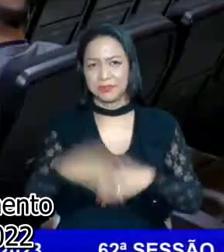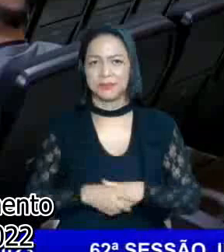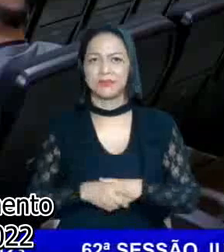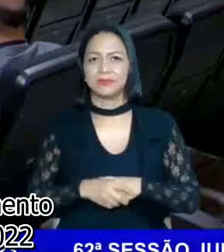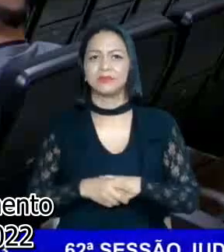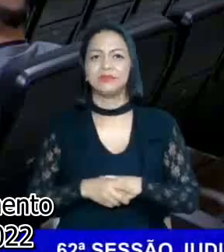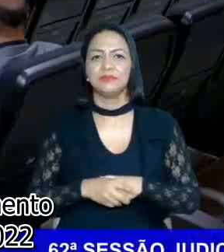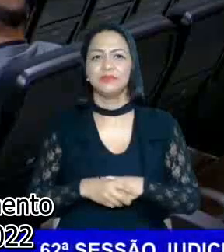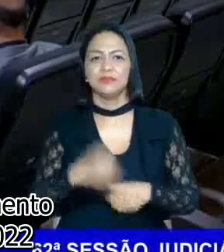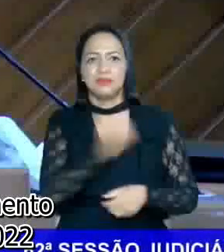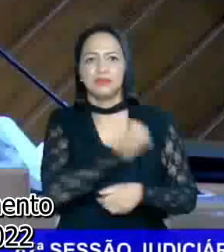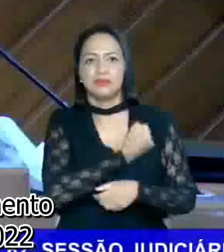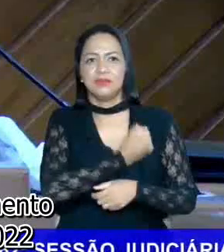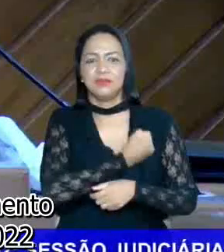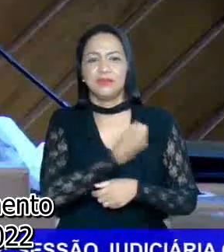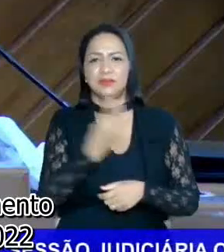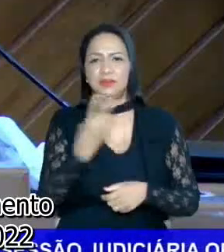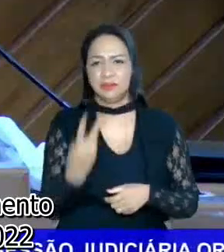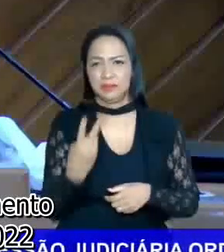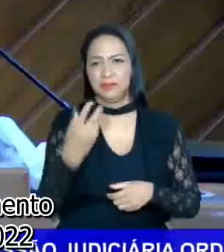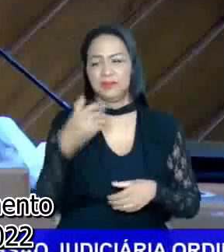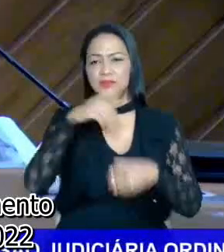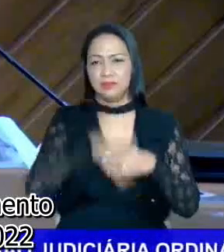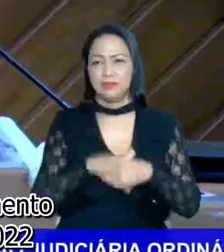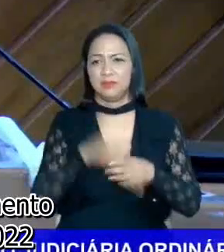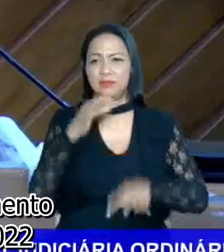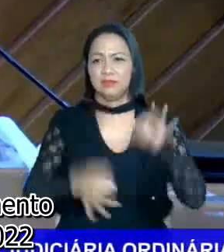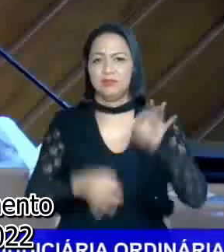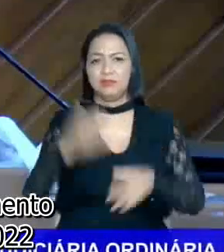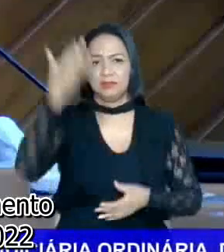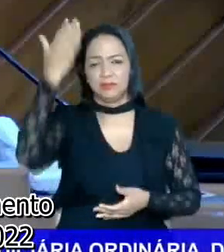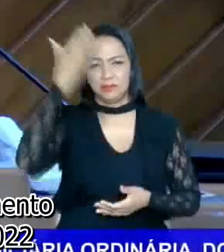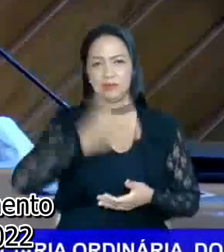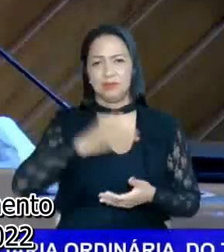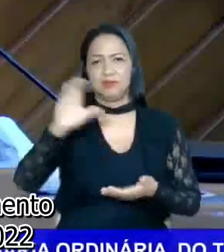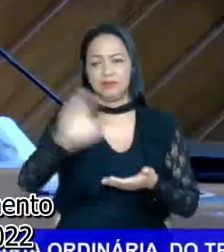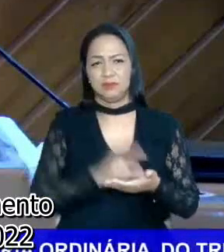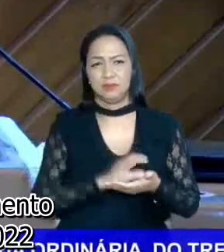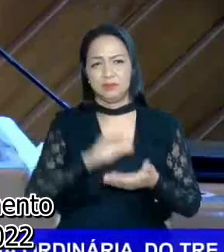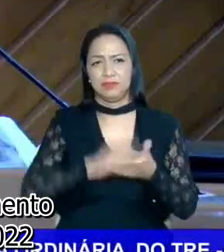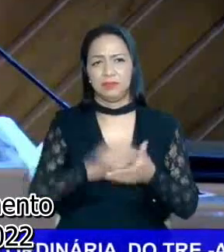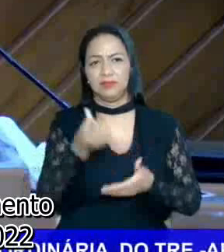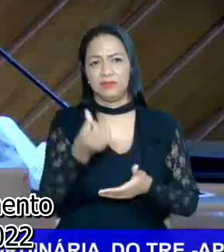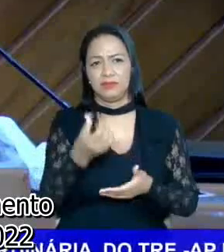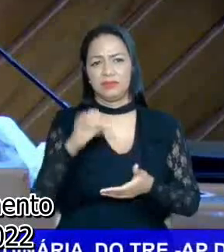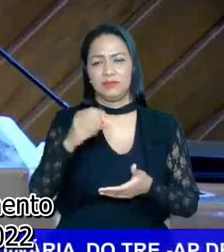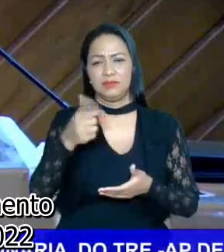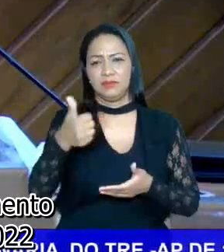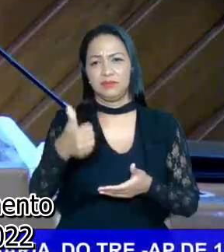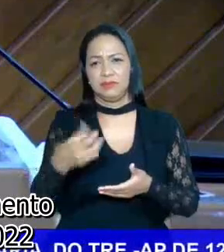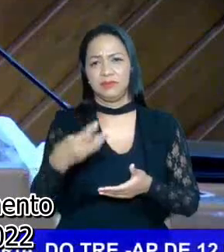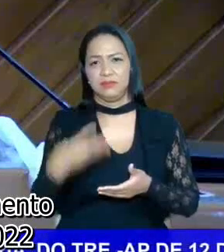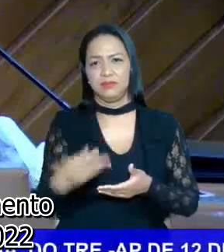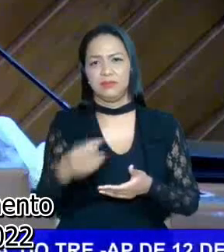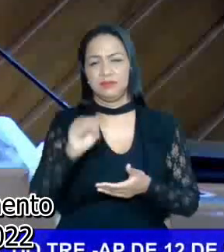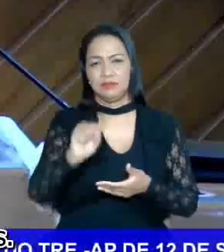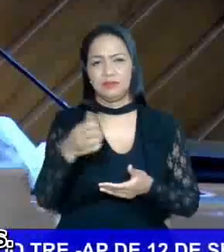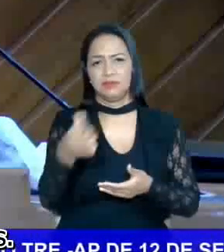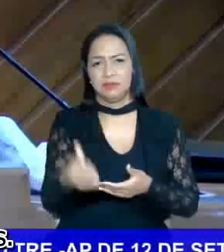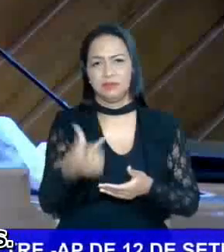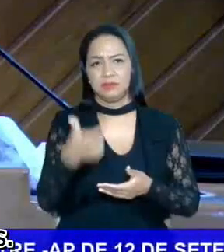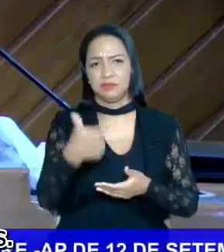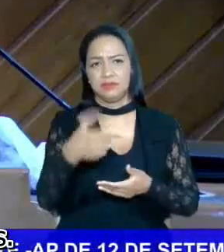Então vamos ao Imagem item ampla 2 do da plenário. pauta. Chamo Na a tela, julgamento o a prestação de desembargador contas João eleitorais 060 1386